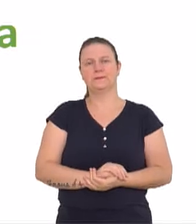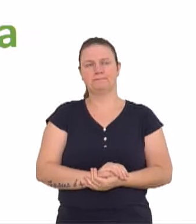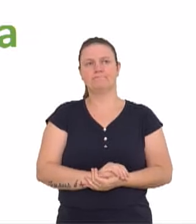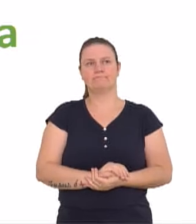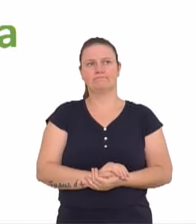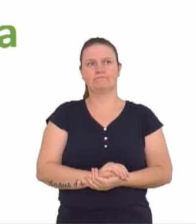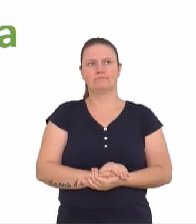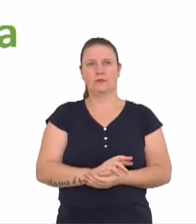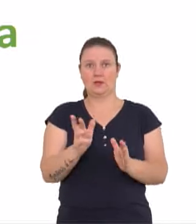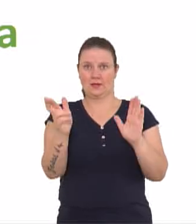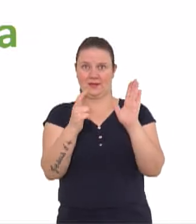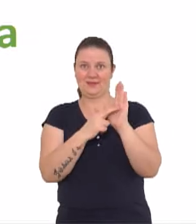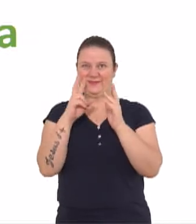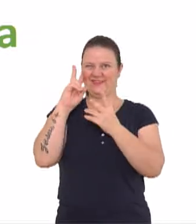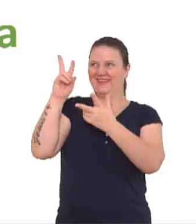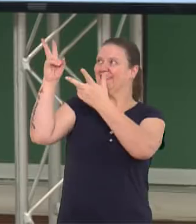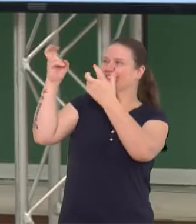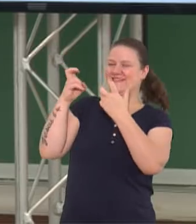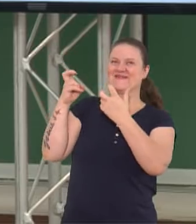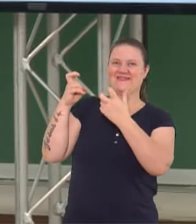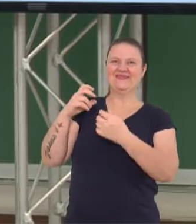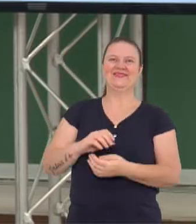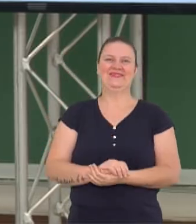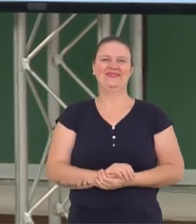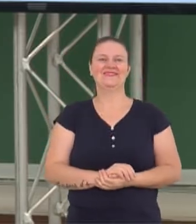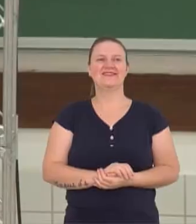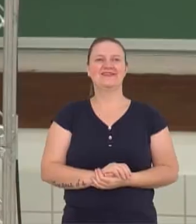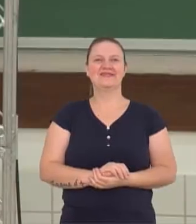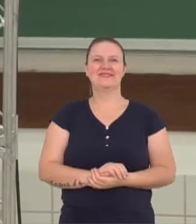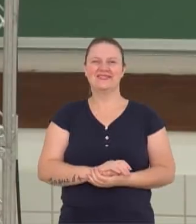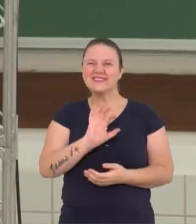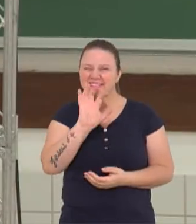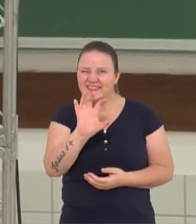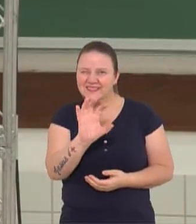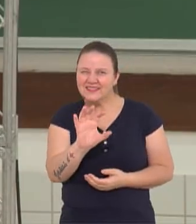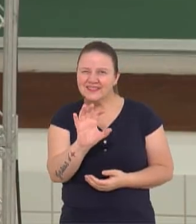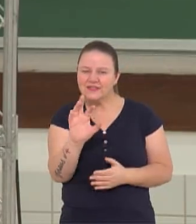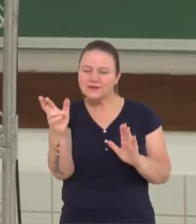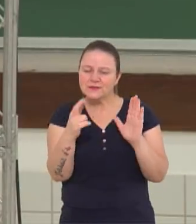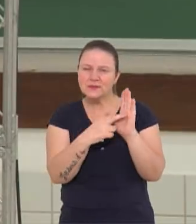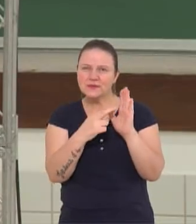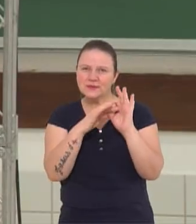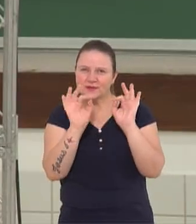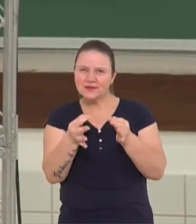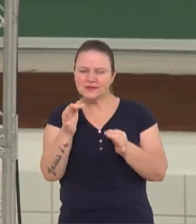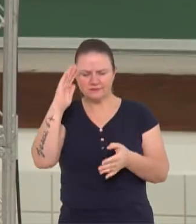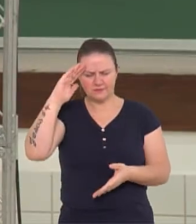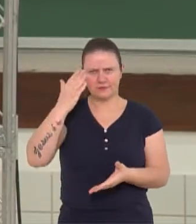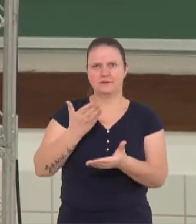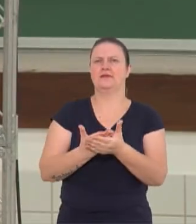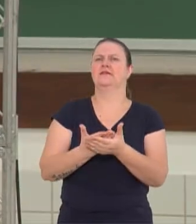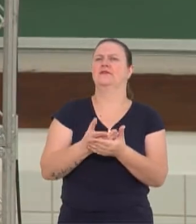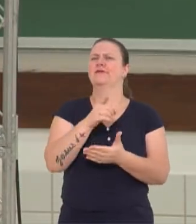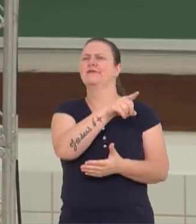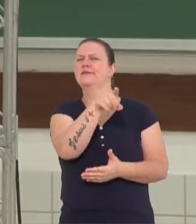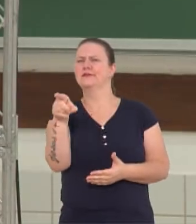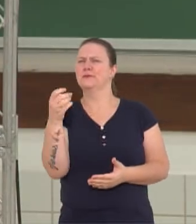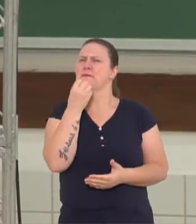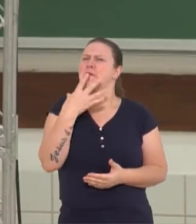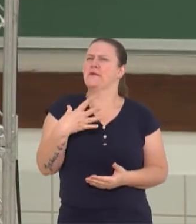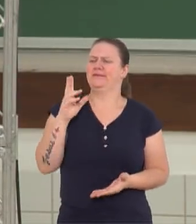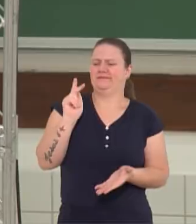termine de pintar a parede toda. Beleza? Foi assim que vocês pensaram? Tenho certeza, porque vocês são muito